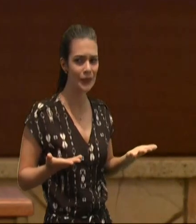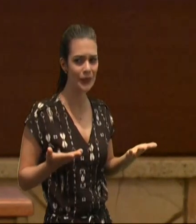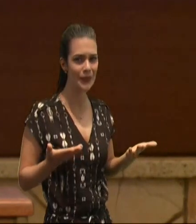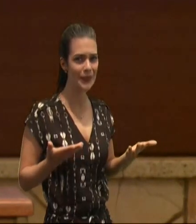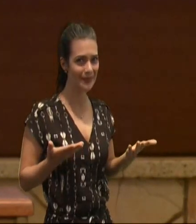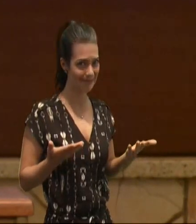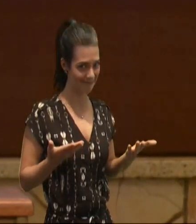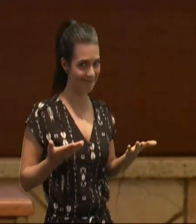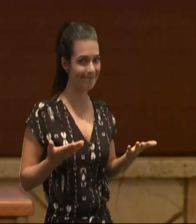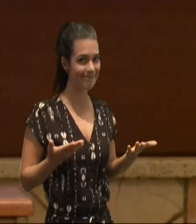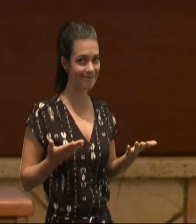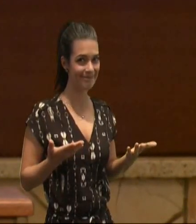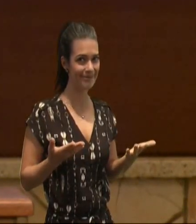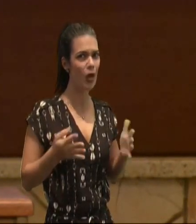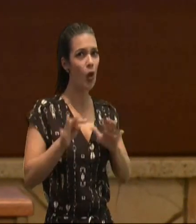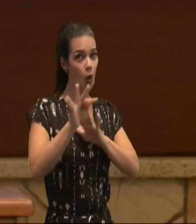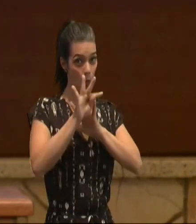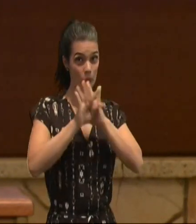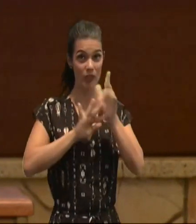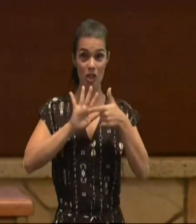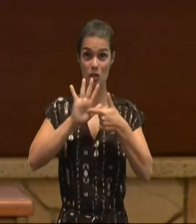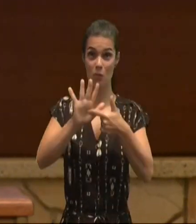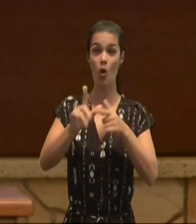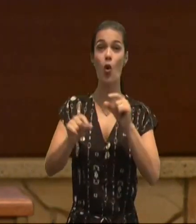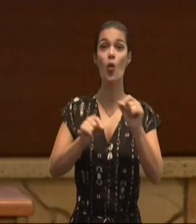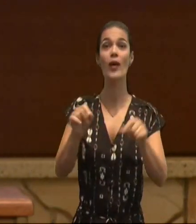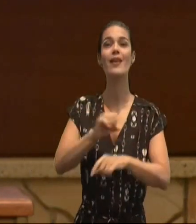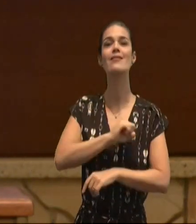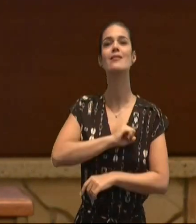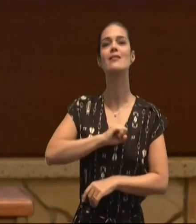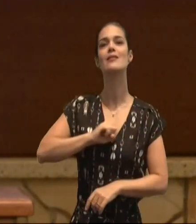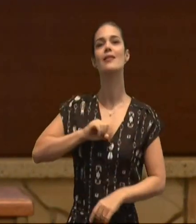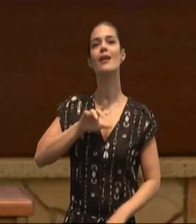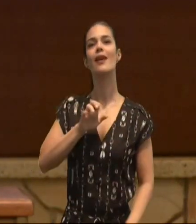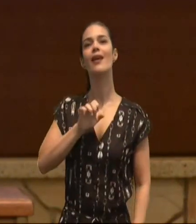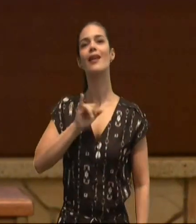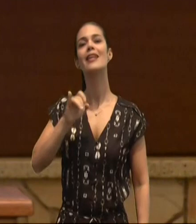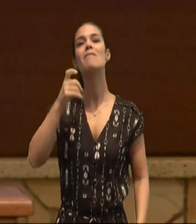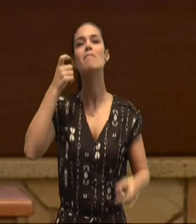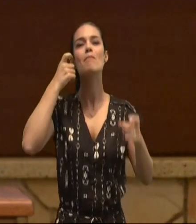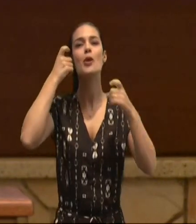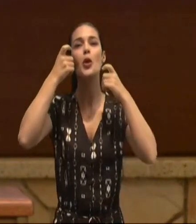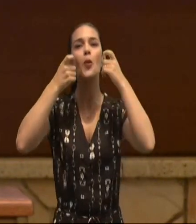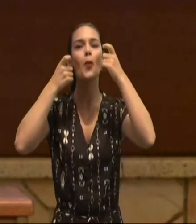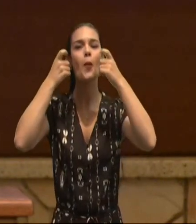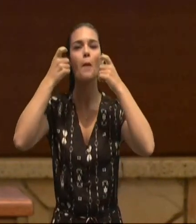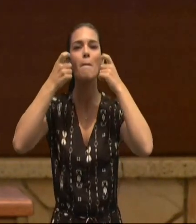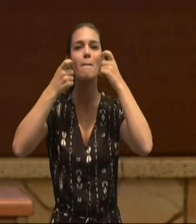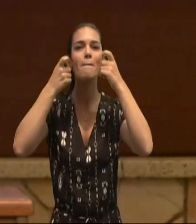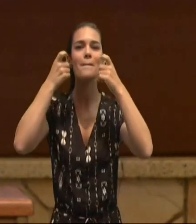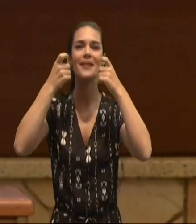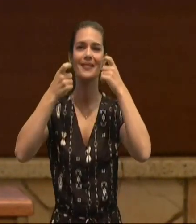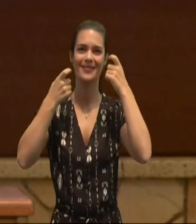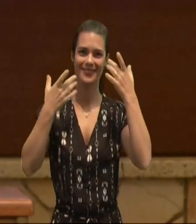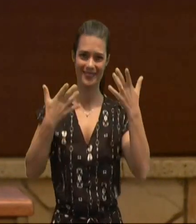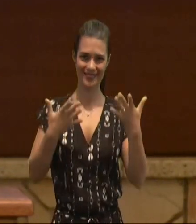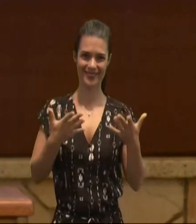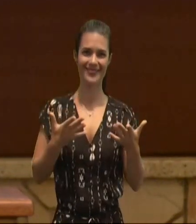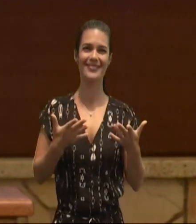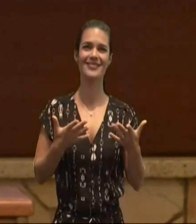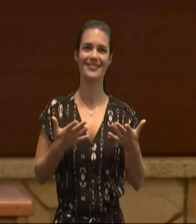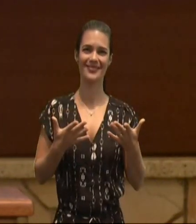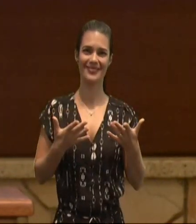O texto demonstra esta preocupação do sacerdote com aquele acontecimento, com aquela batalha